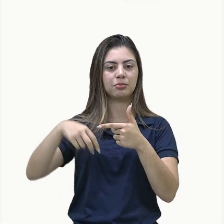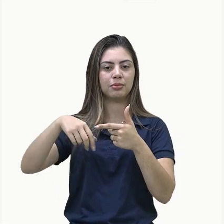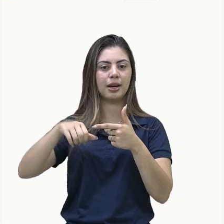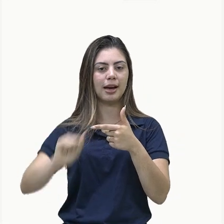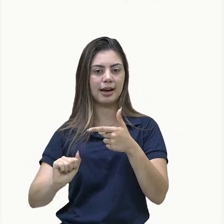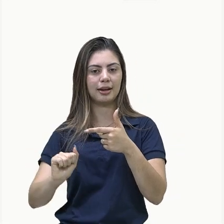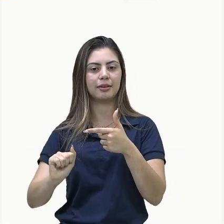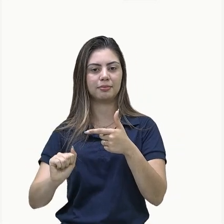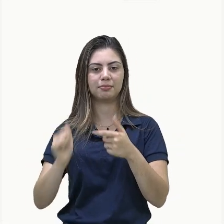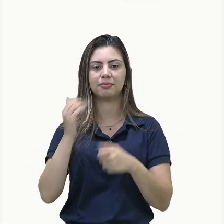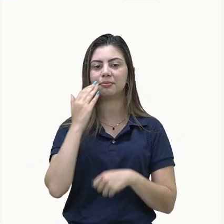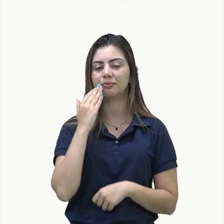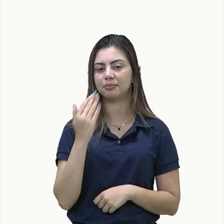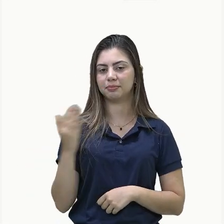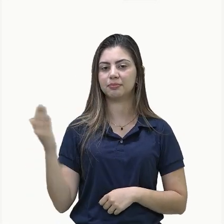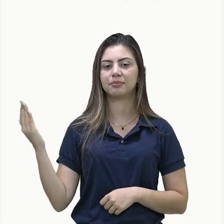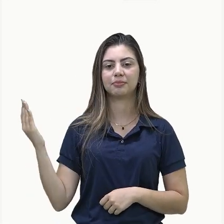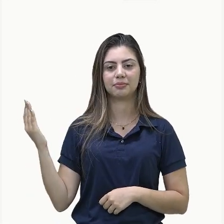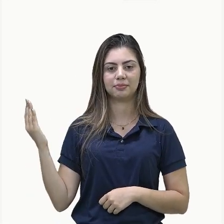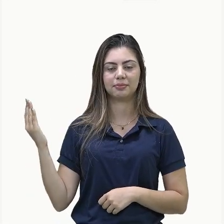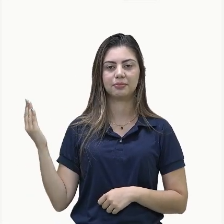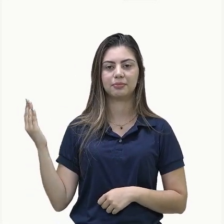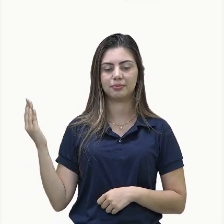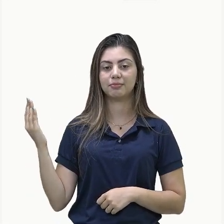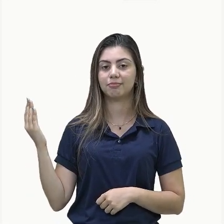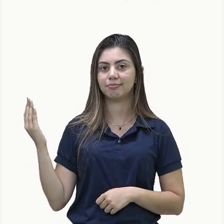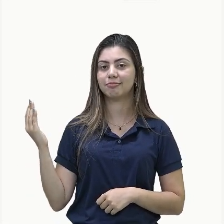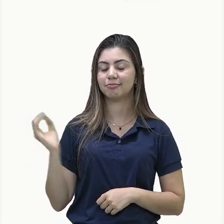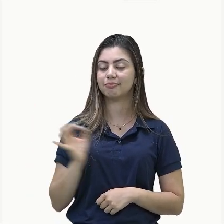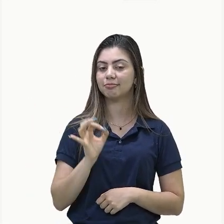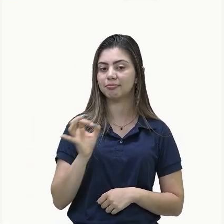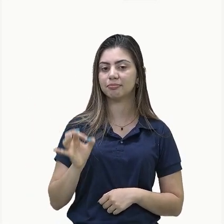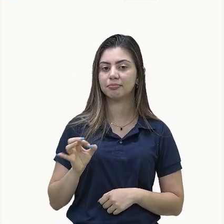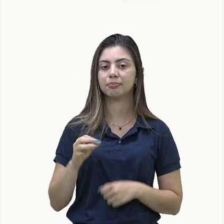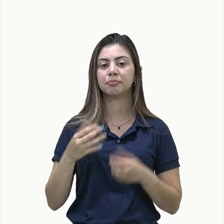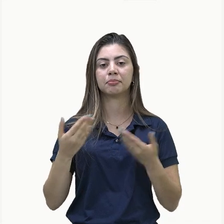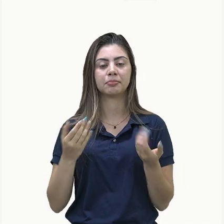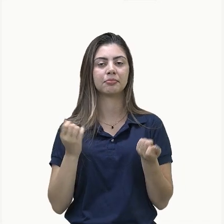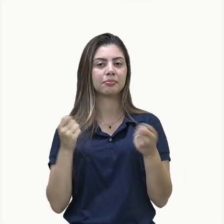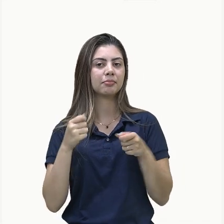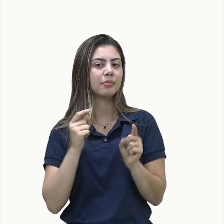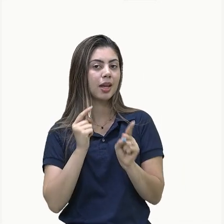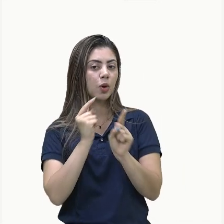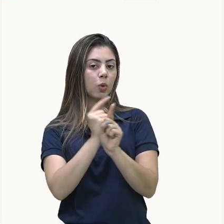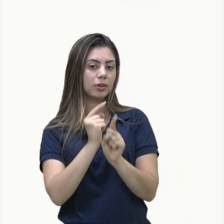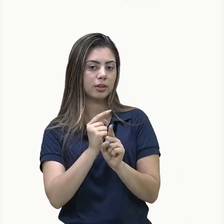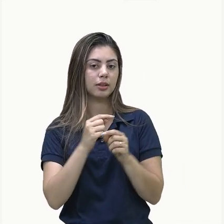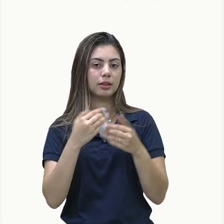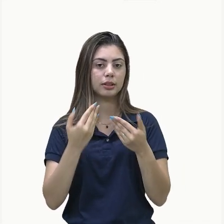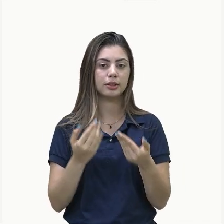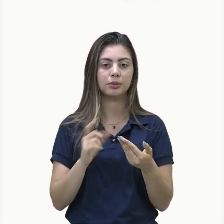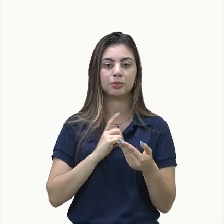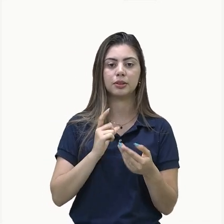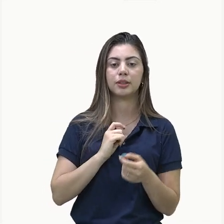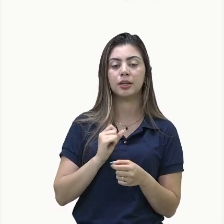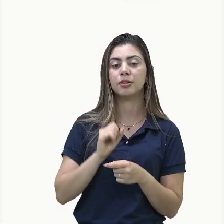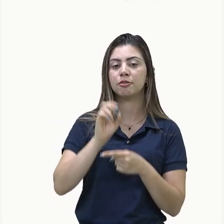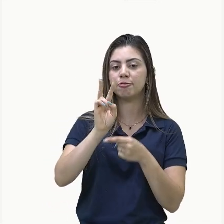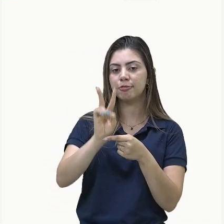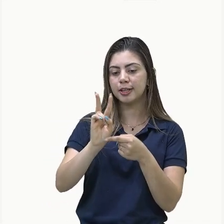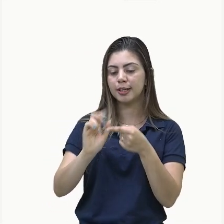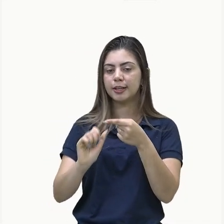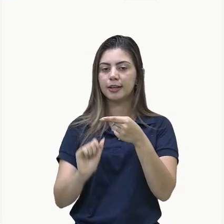resistência é a tensão dividida pela corrente, né? E aí, tensão dividido por corrente, eu posso dizer